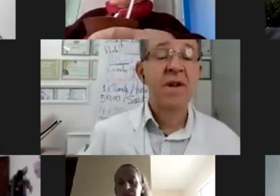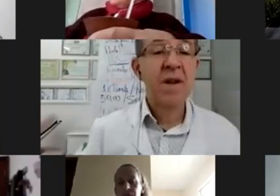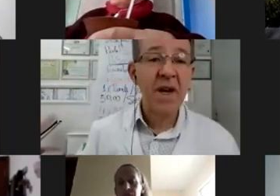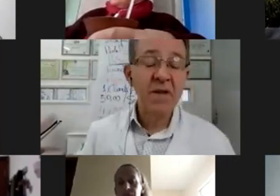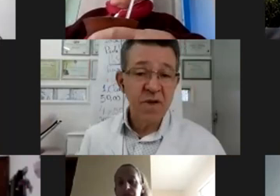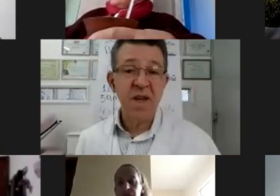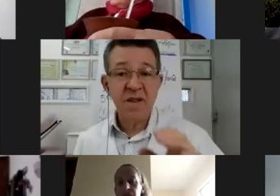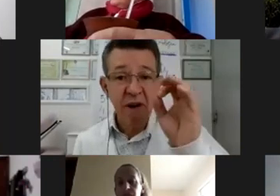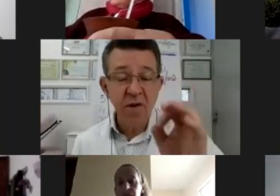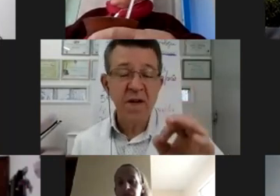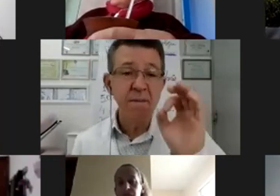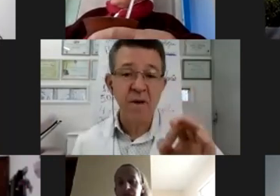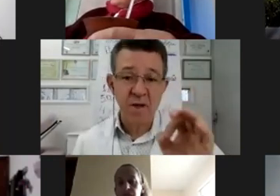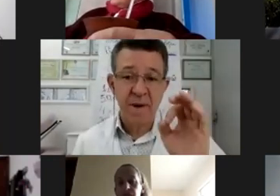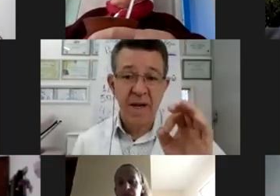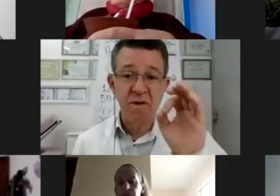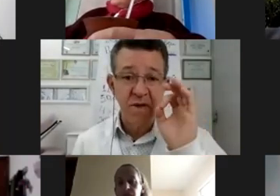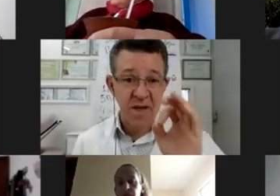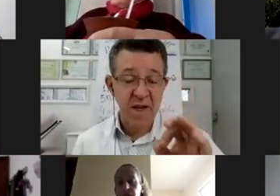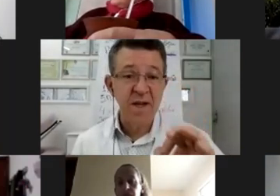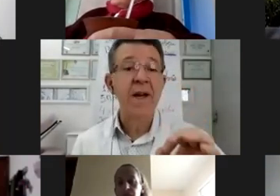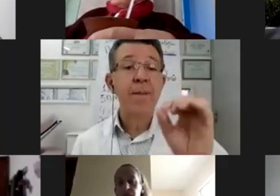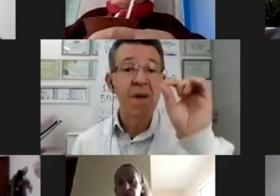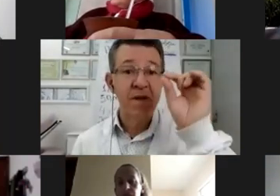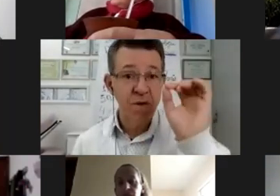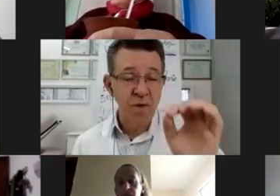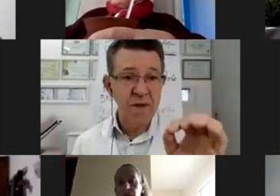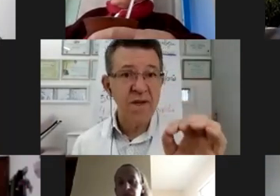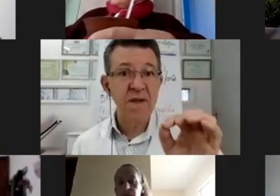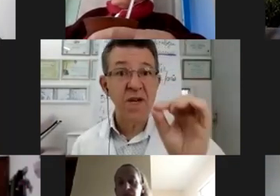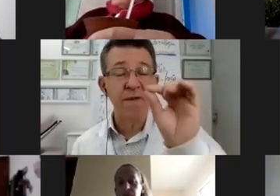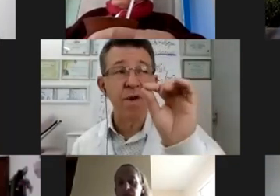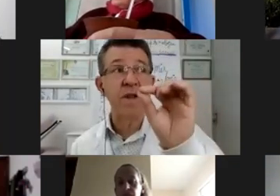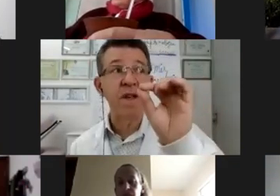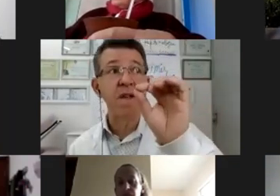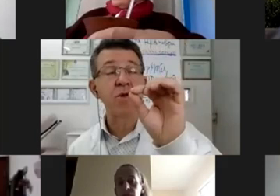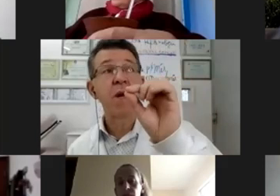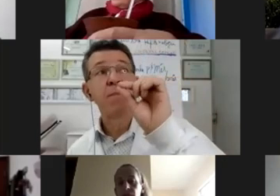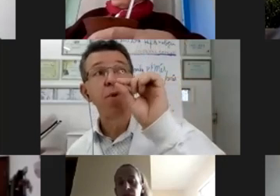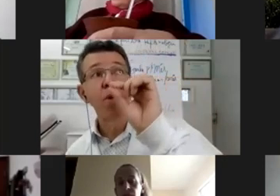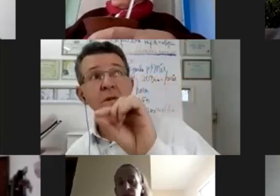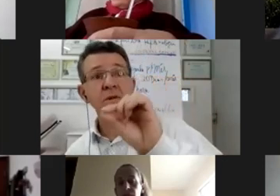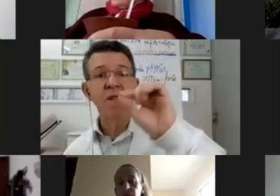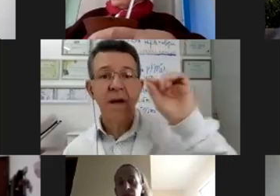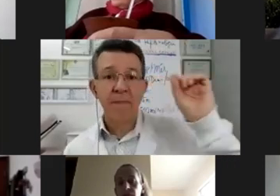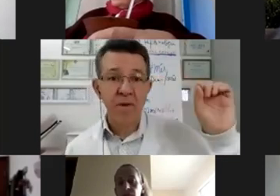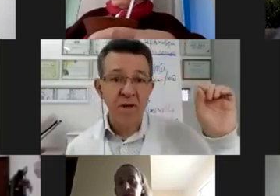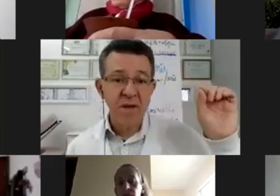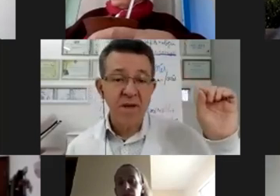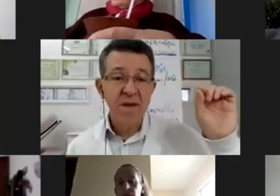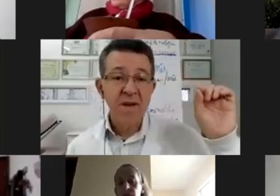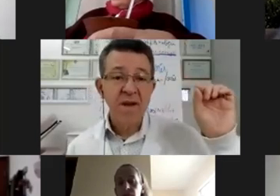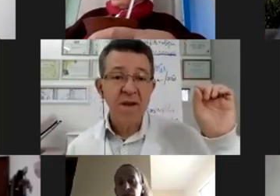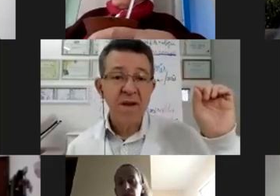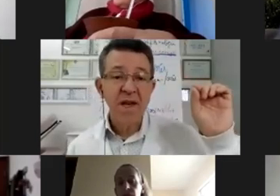adivinho. Mas vocês vão receber no espaço de vocês pessoas que já foram atendidos por outros